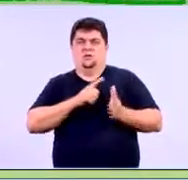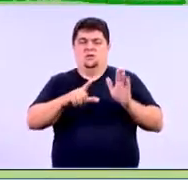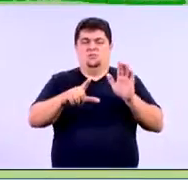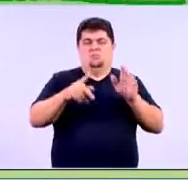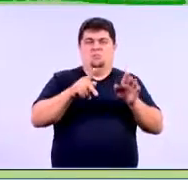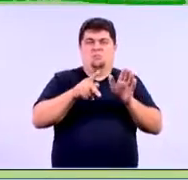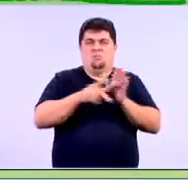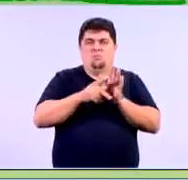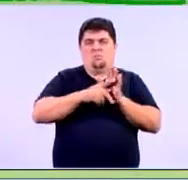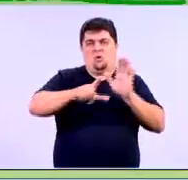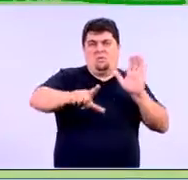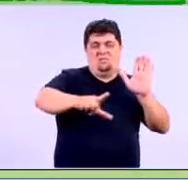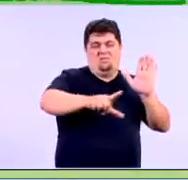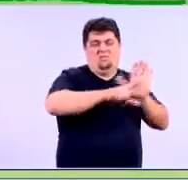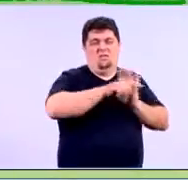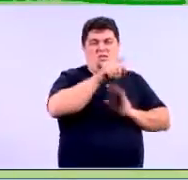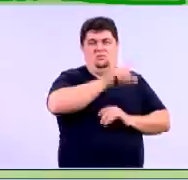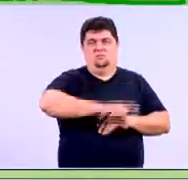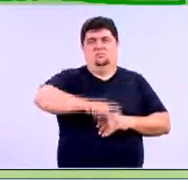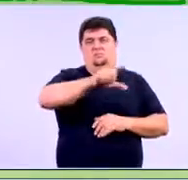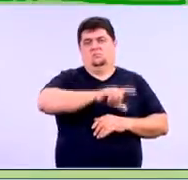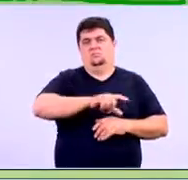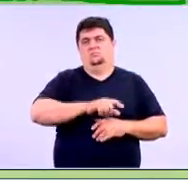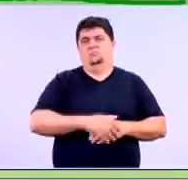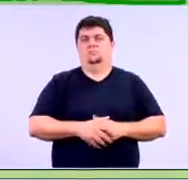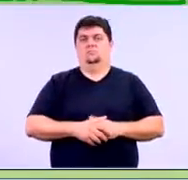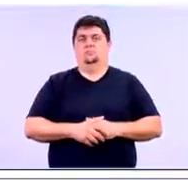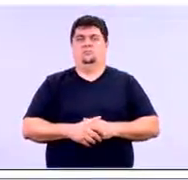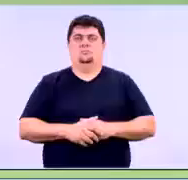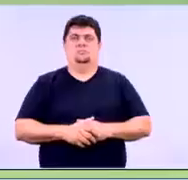ou no tempo de sua prática.